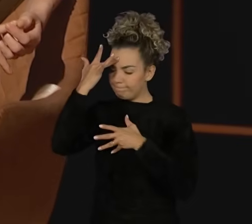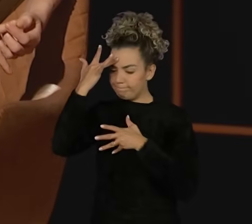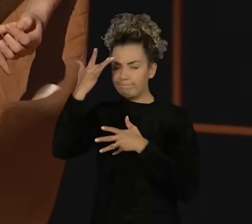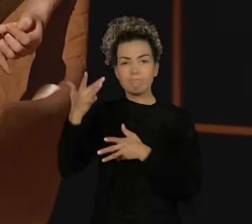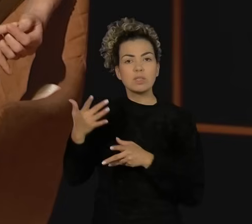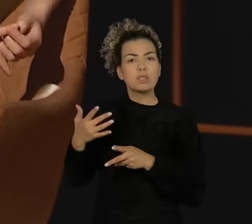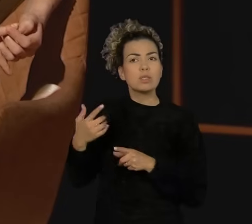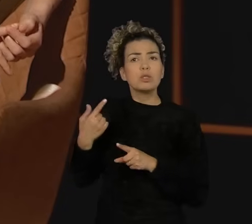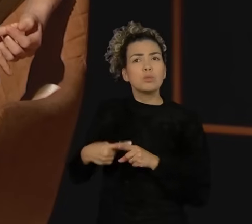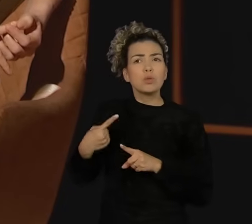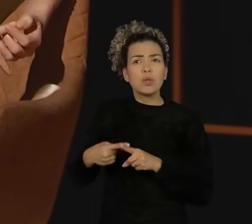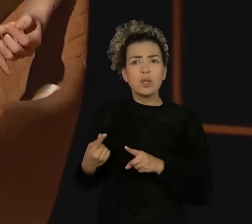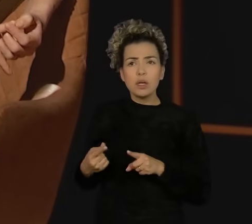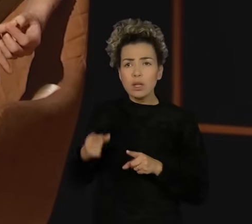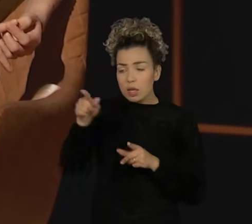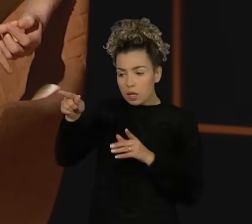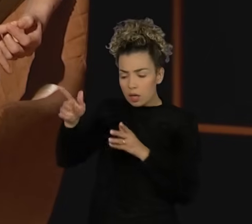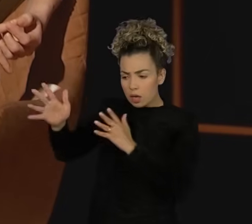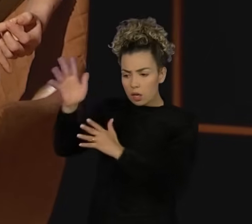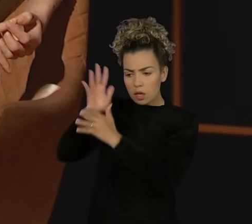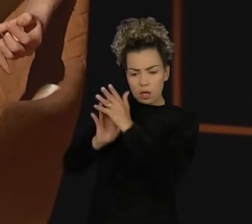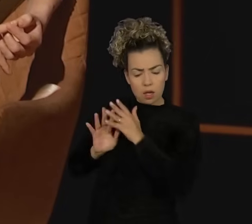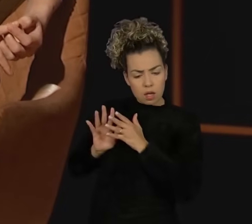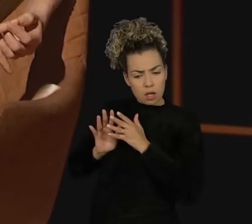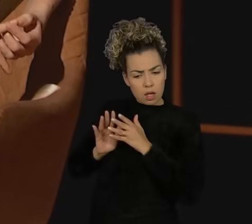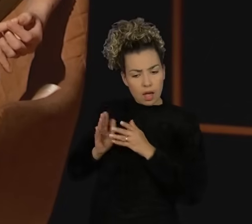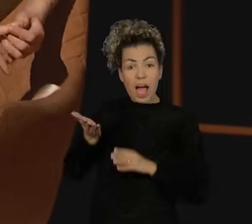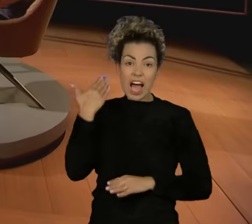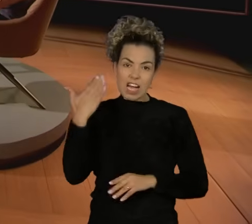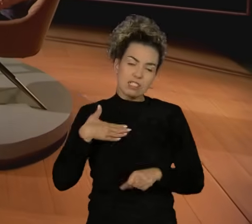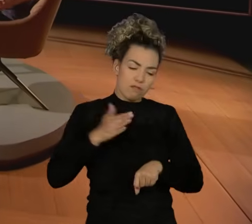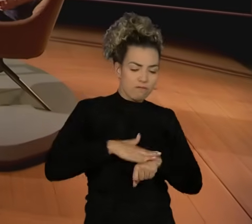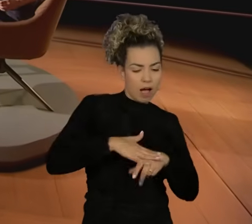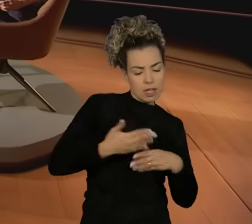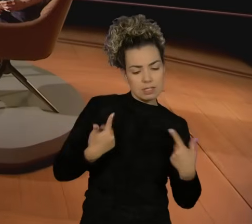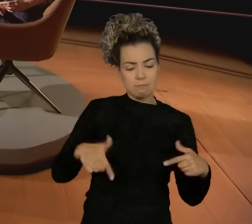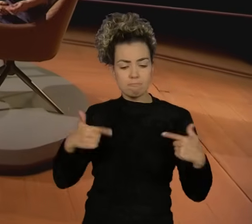verdade, nunca ninguém tinha teorizado o que eu fazia.